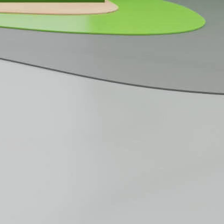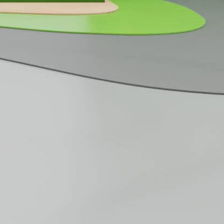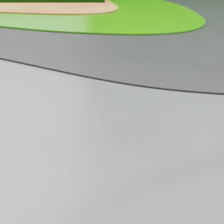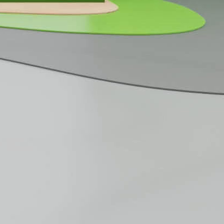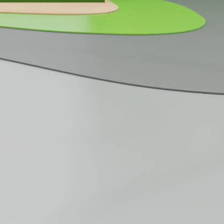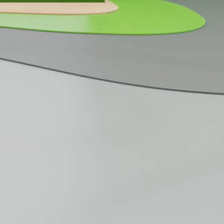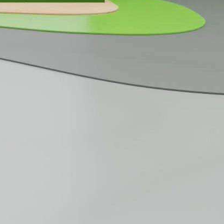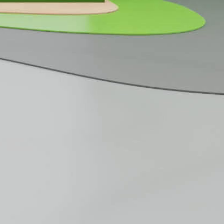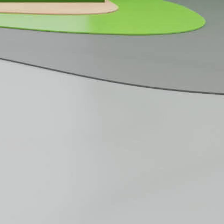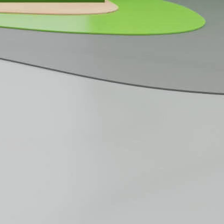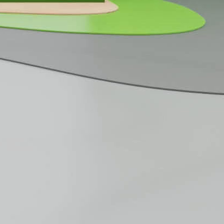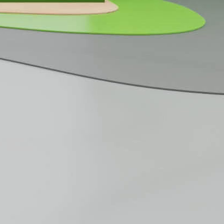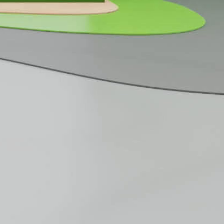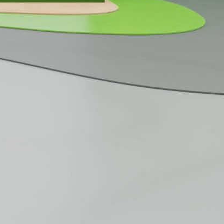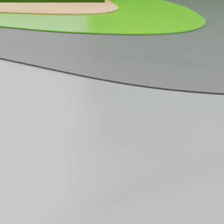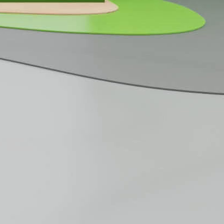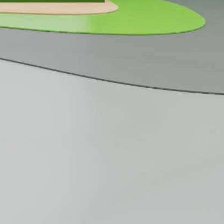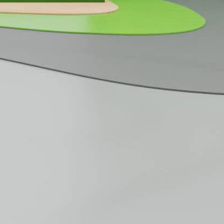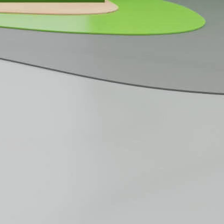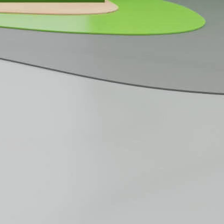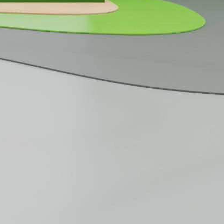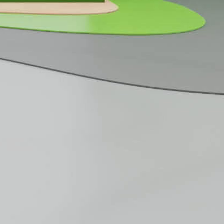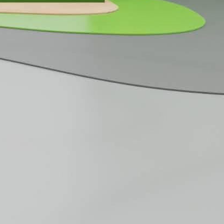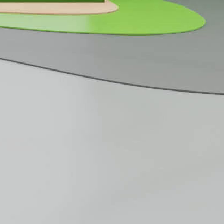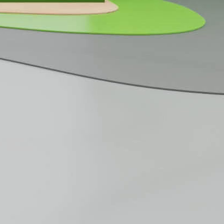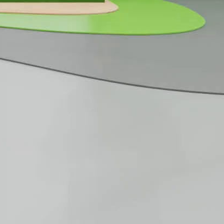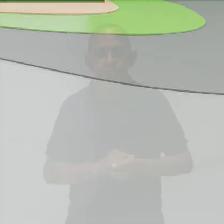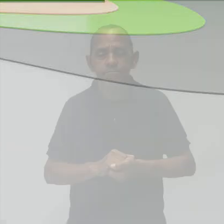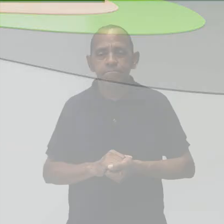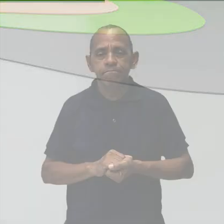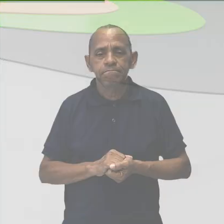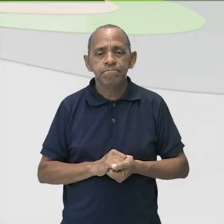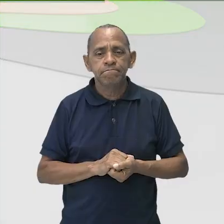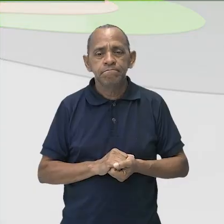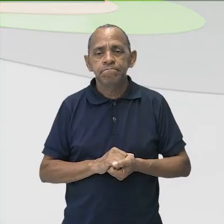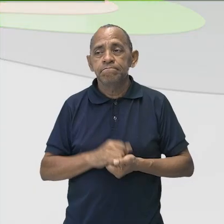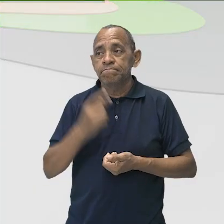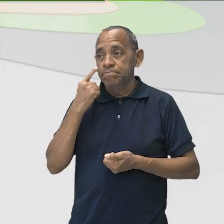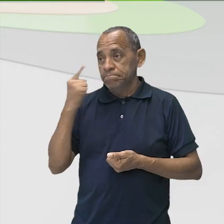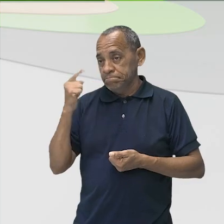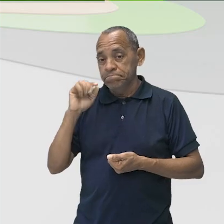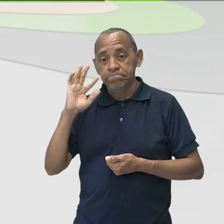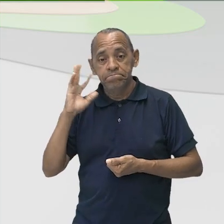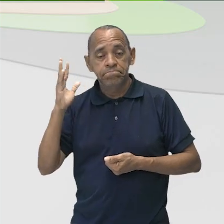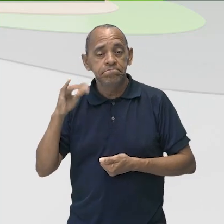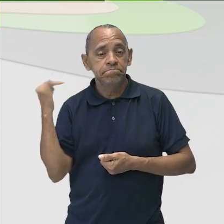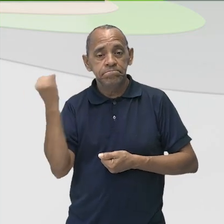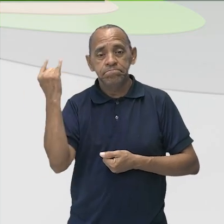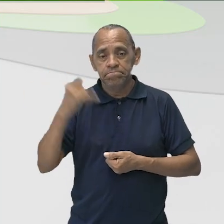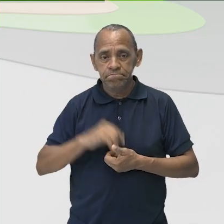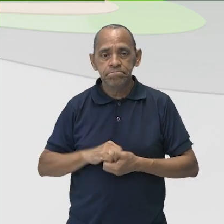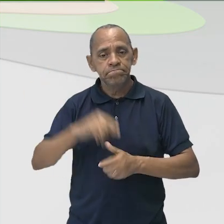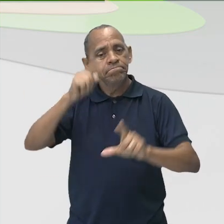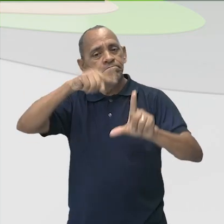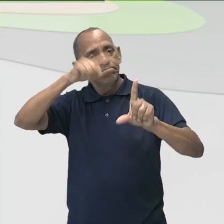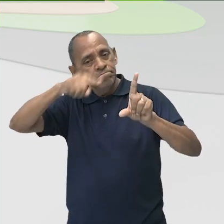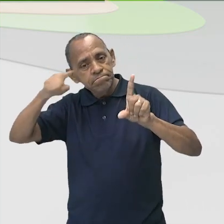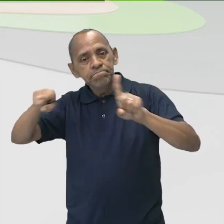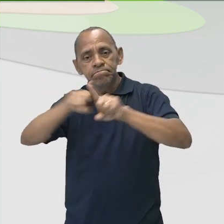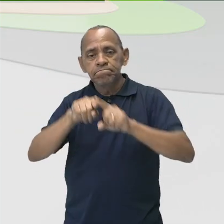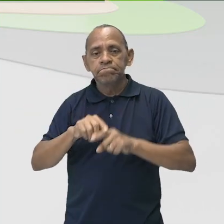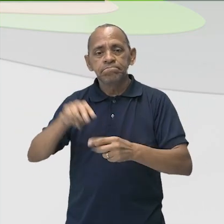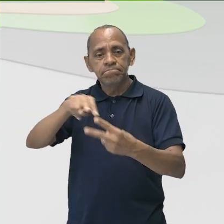o crossing over. Então, permutação quer dizer troca. E esse evento é fundamental para a variabilidade genética que